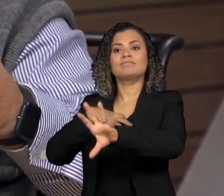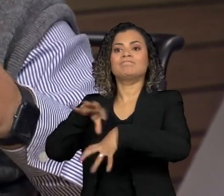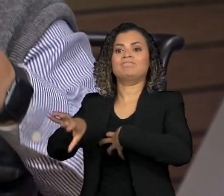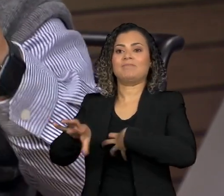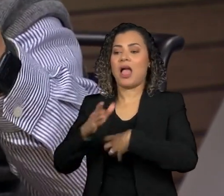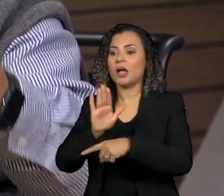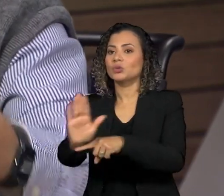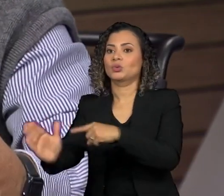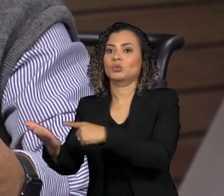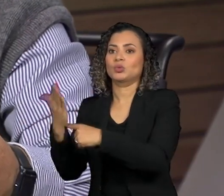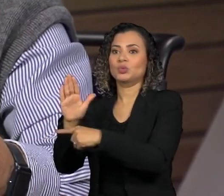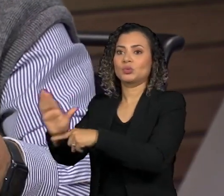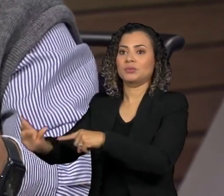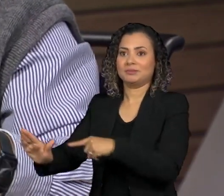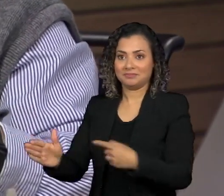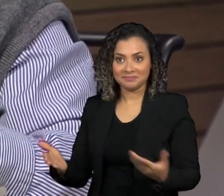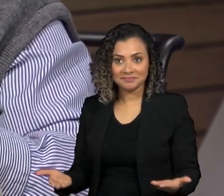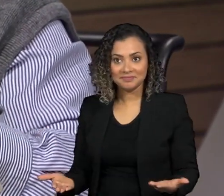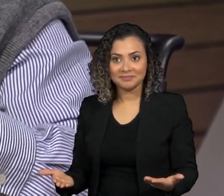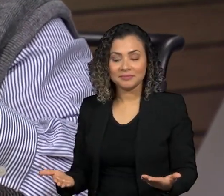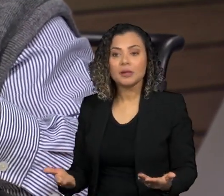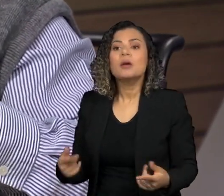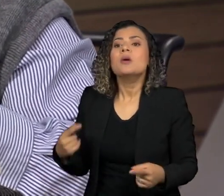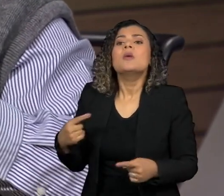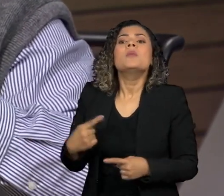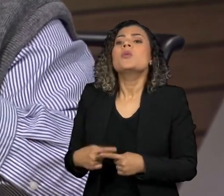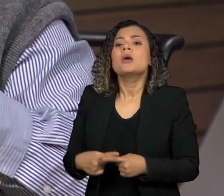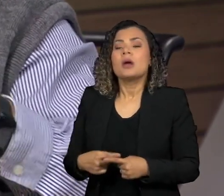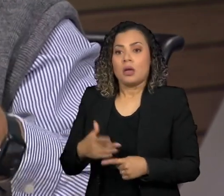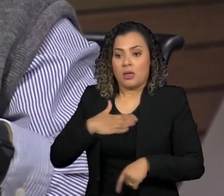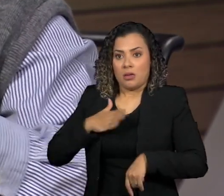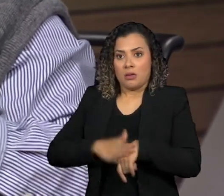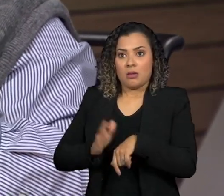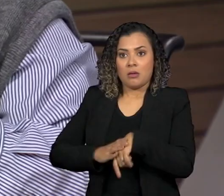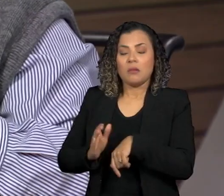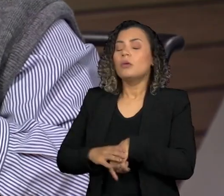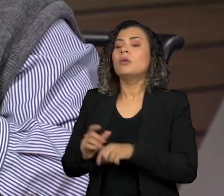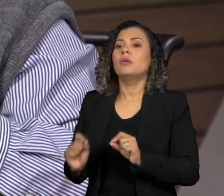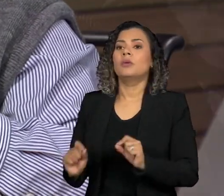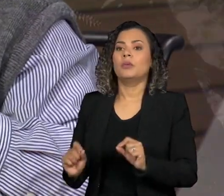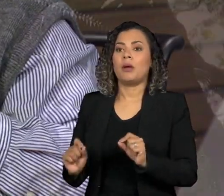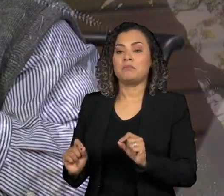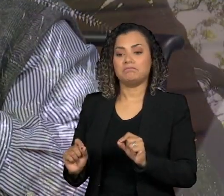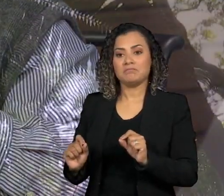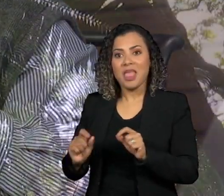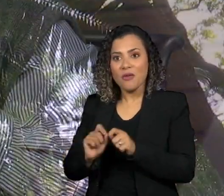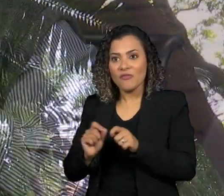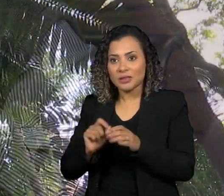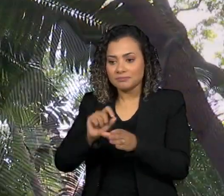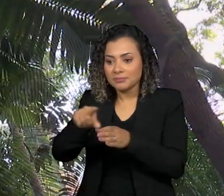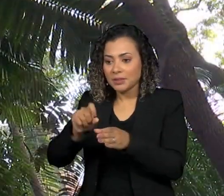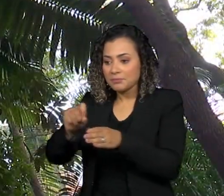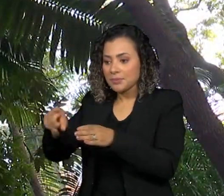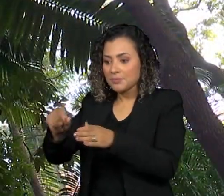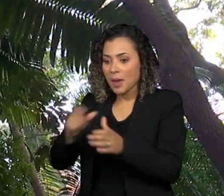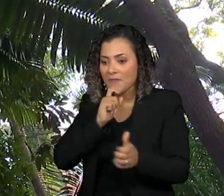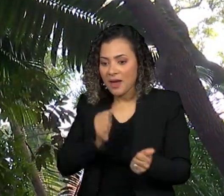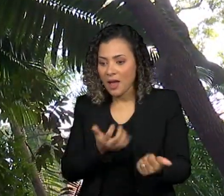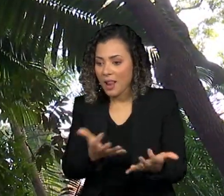outro, da sua comunidade. Porque quando você produz a produção de espaço